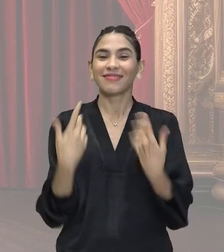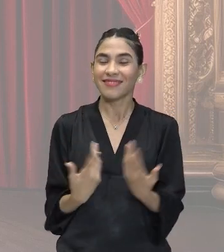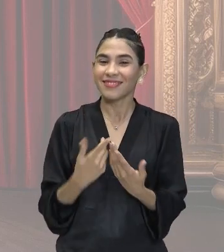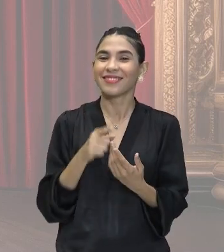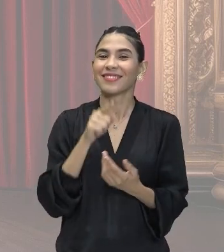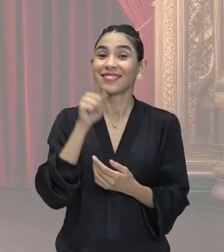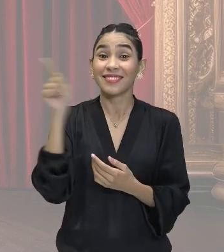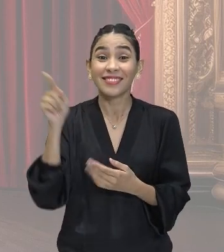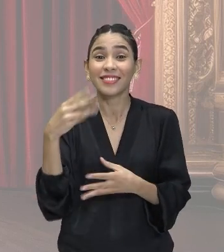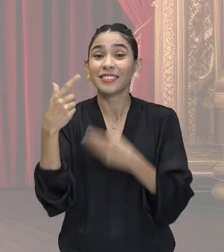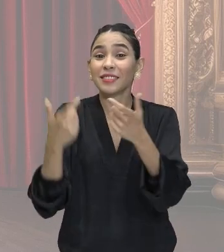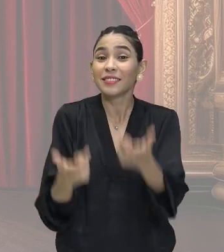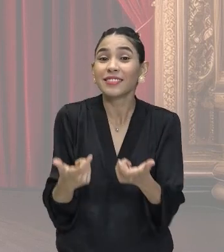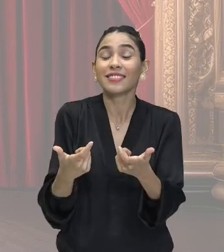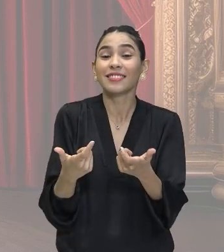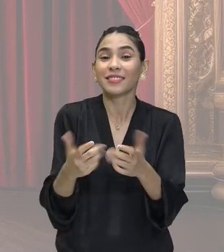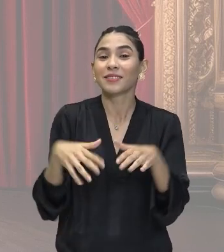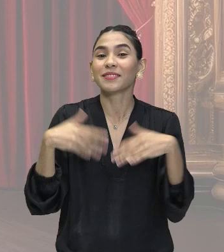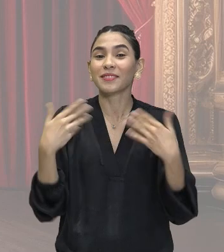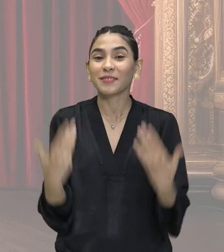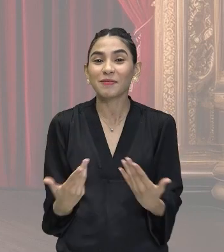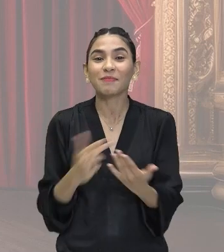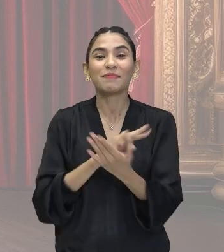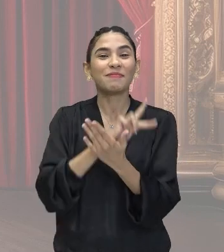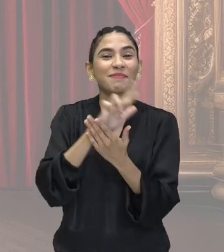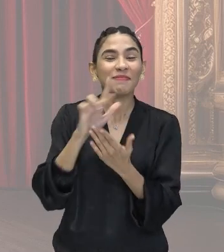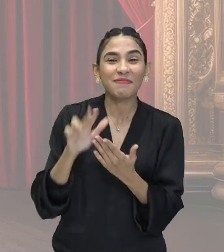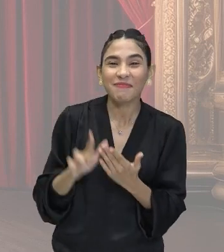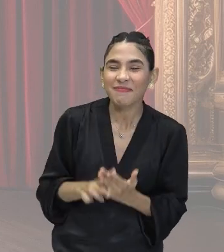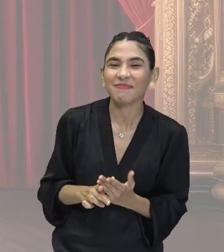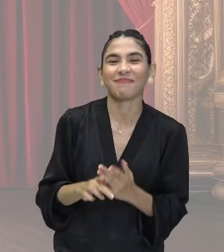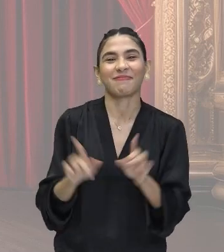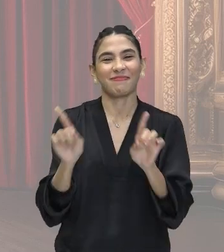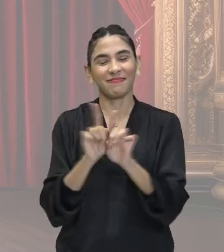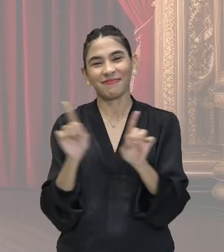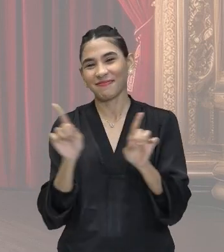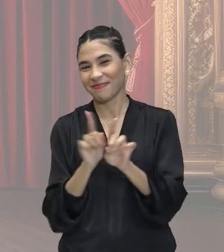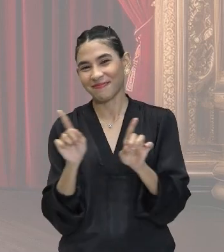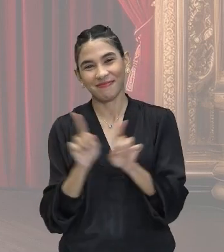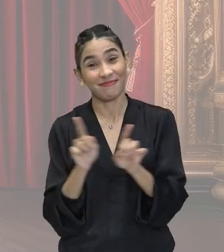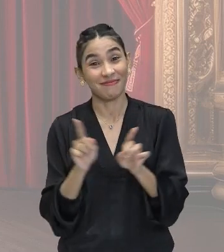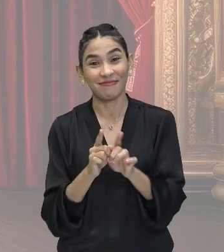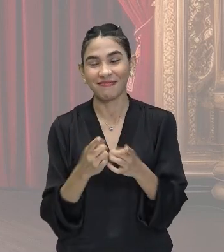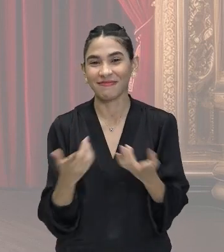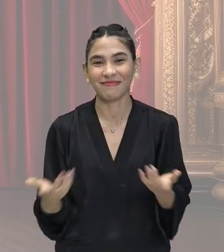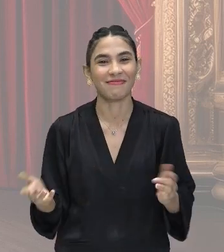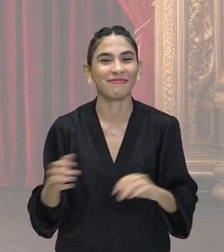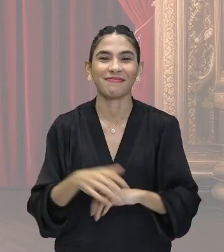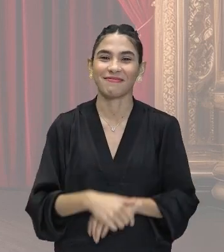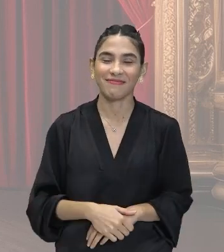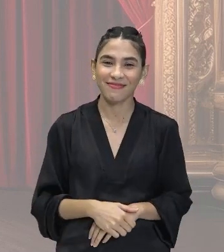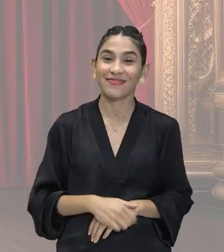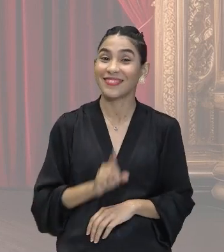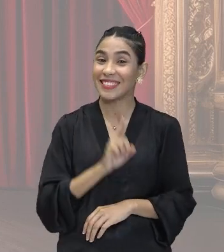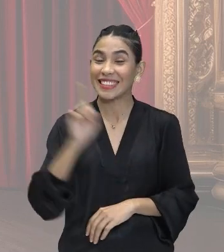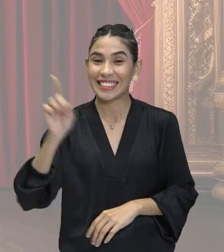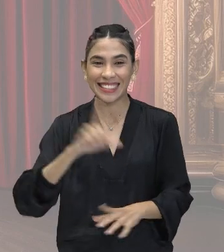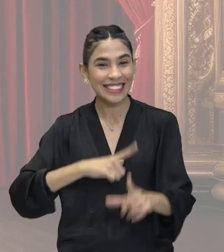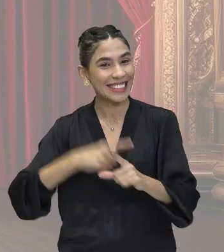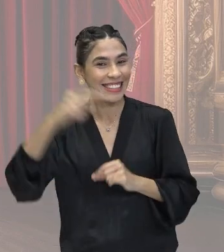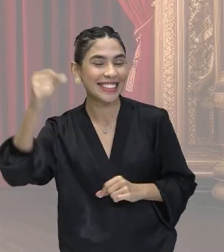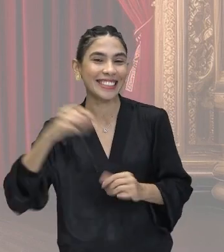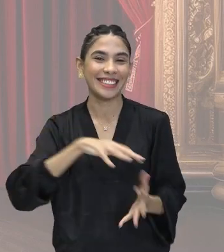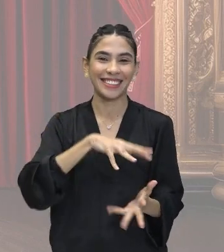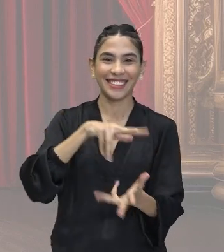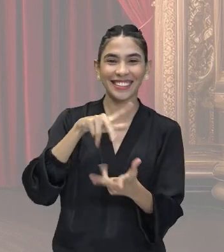lá onde mais densa a noite infinita, veste a sombra imensa. Lá, fugido ao